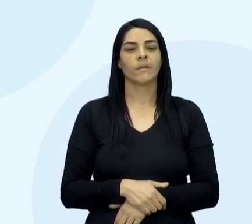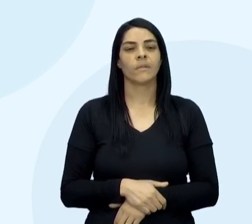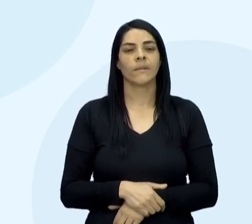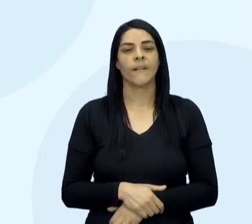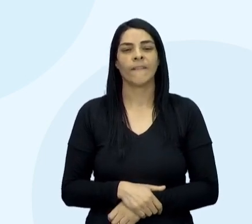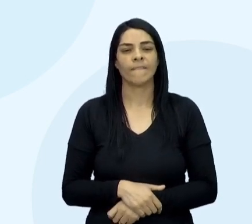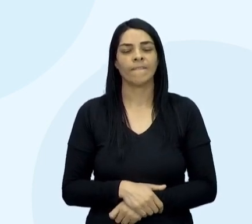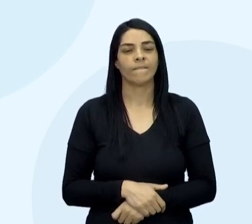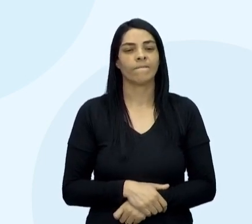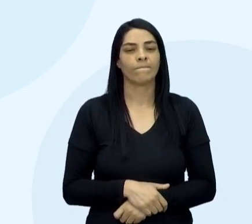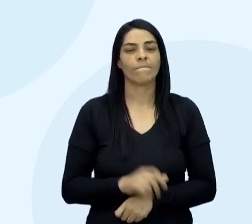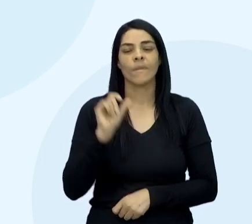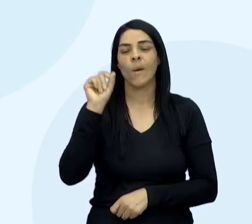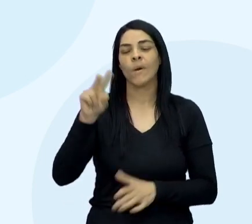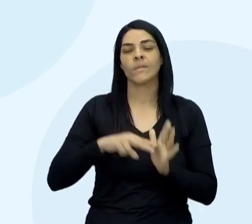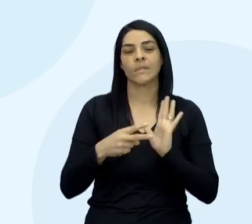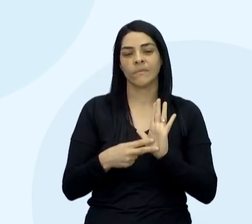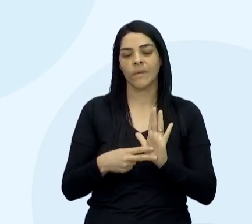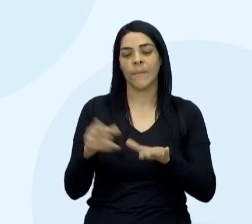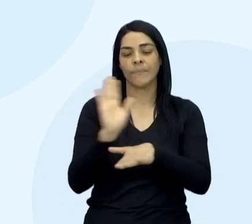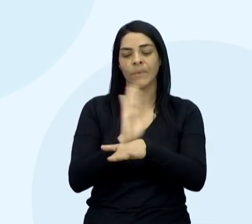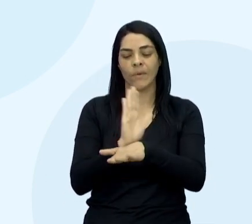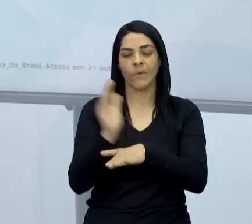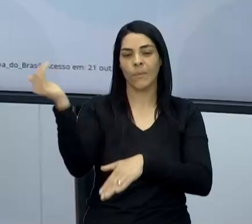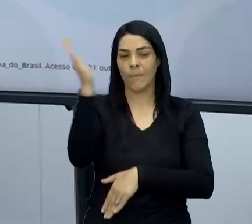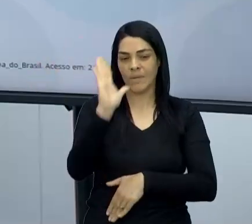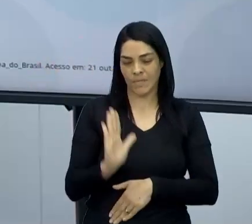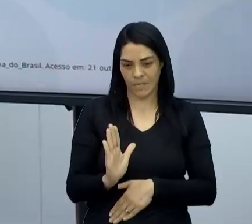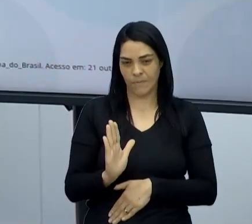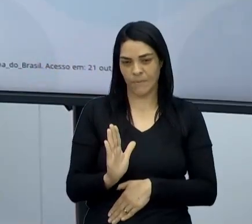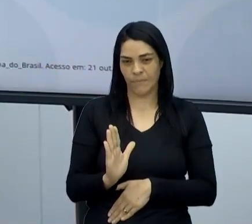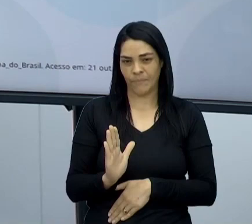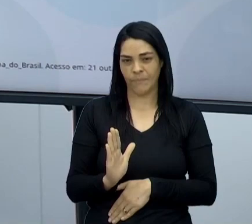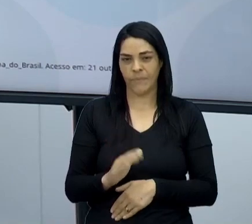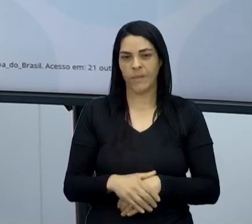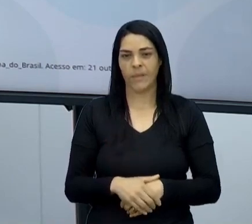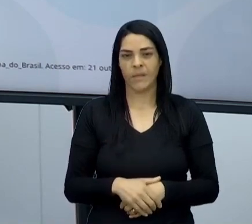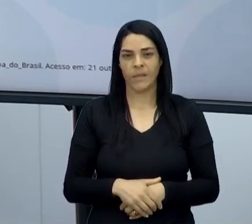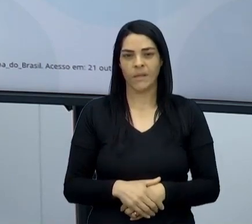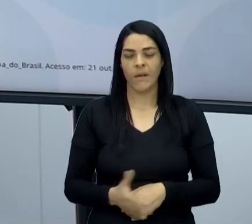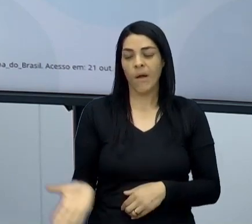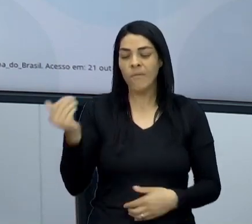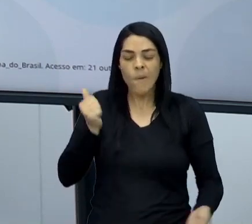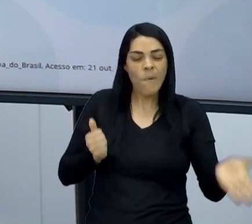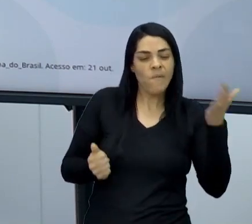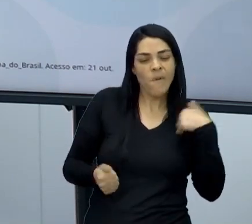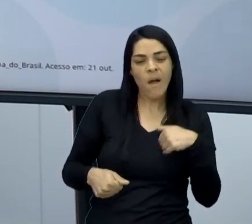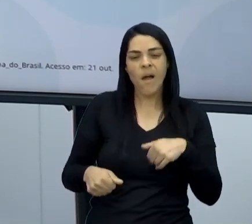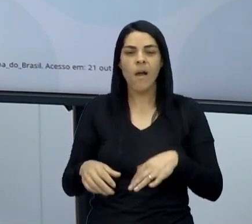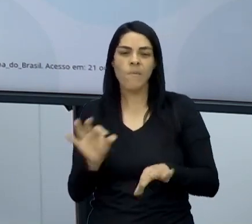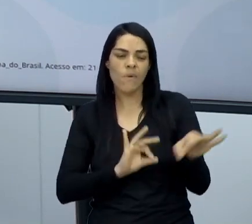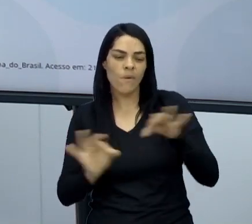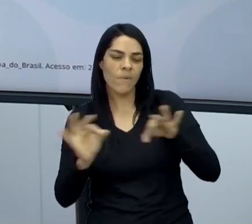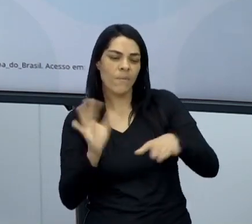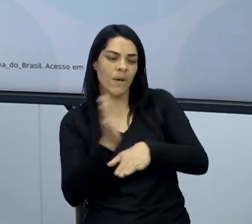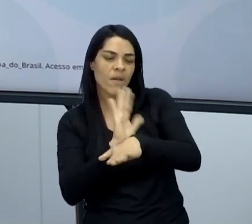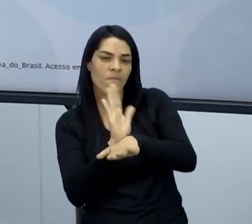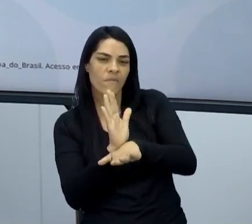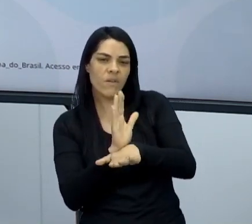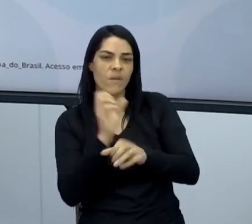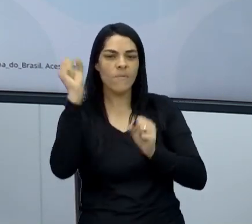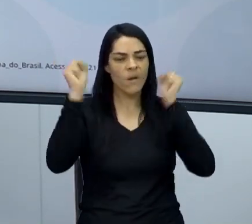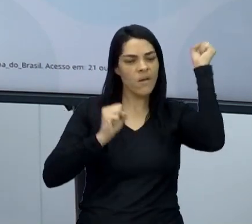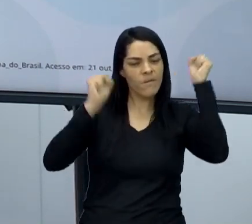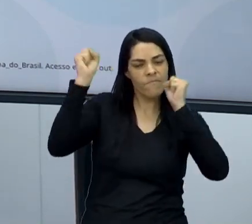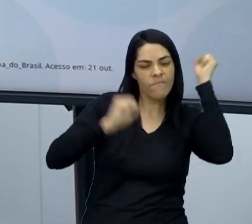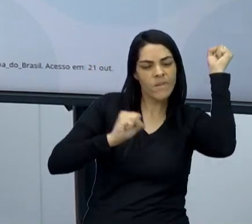prematuro. Ou seja, o filme brasileiro, o cinema brasileiro sempre vinha assim, vamos fazer filme, vamos construir uma indústria, uma empresa, tal, a gente